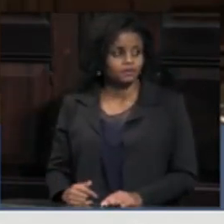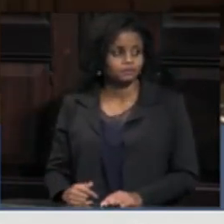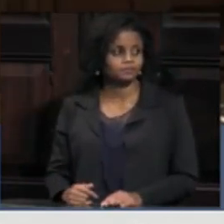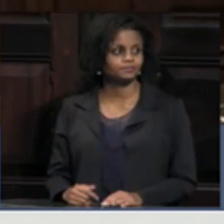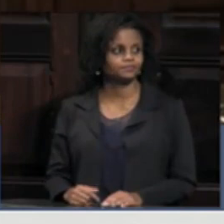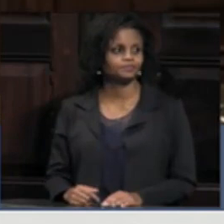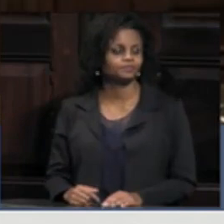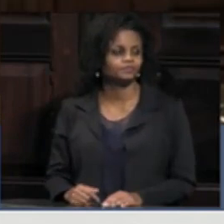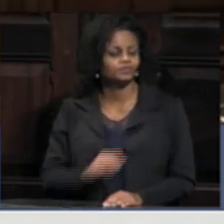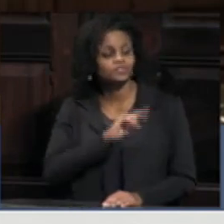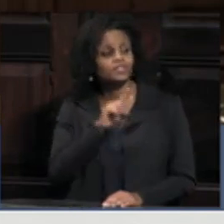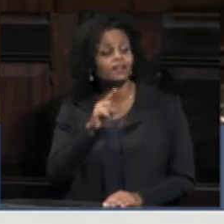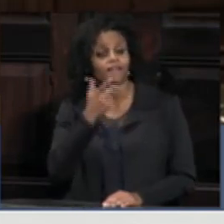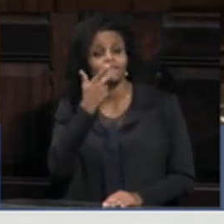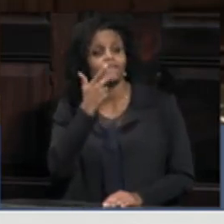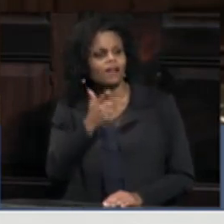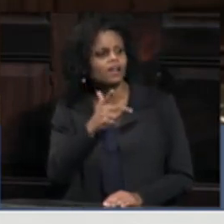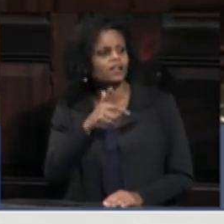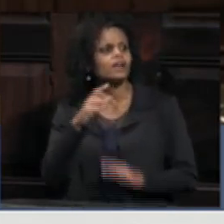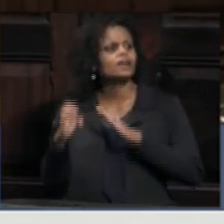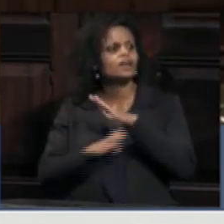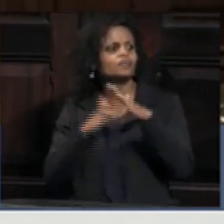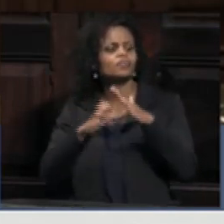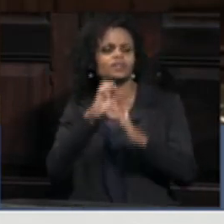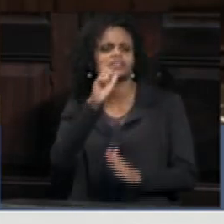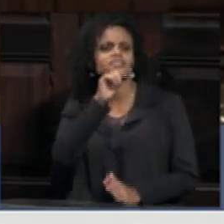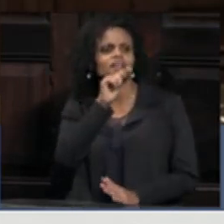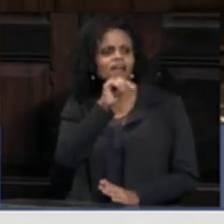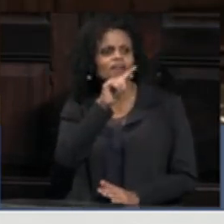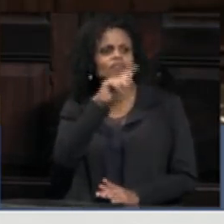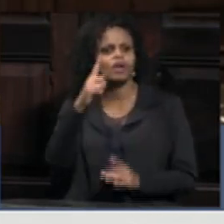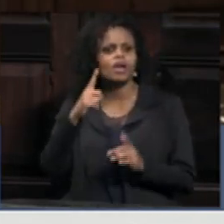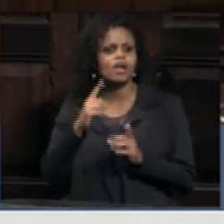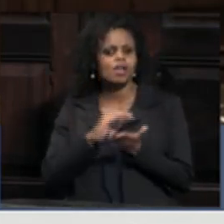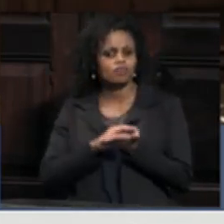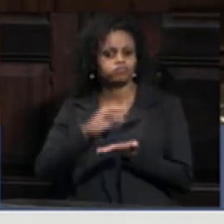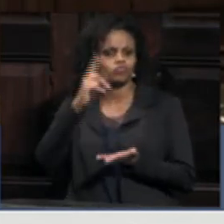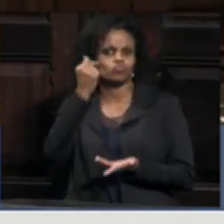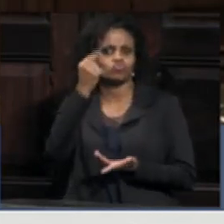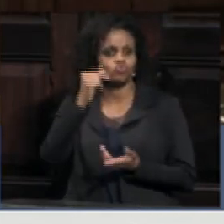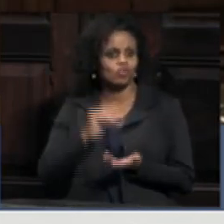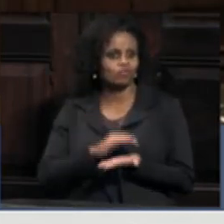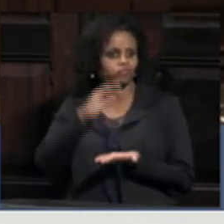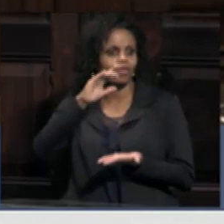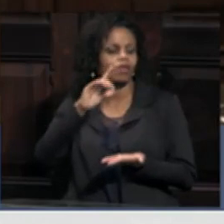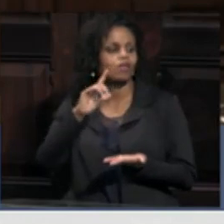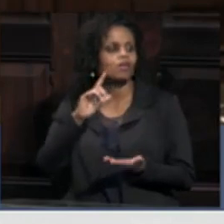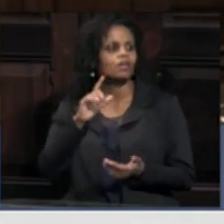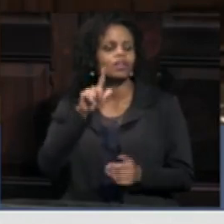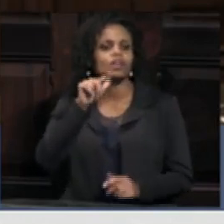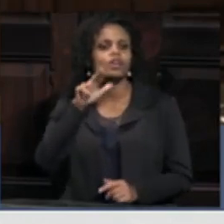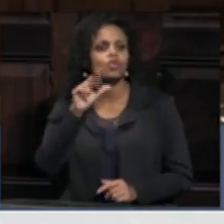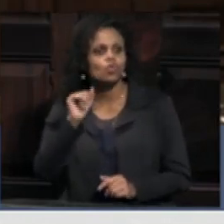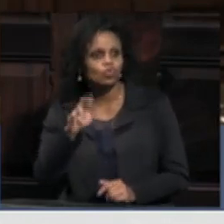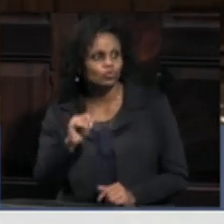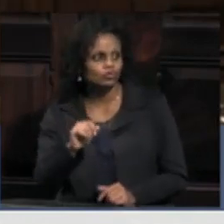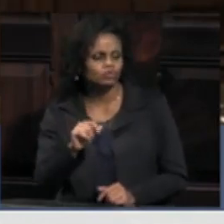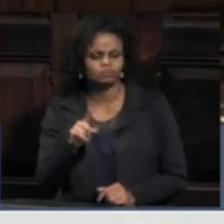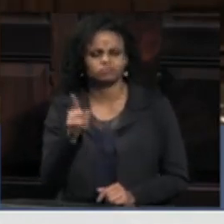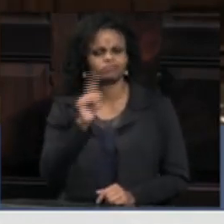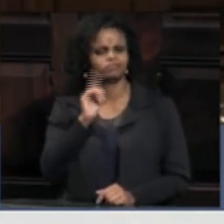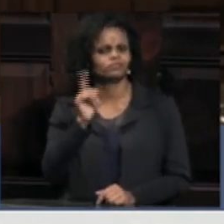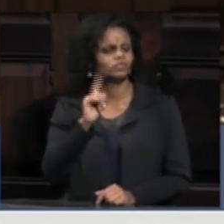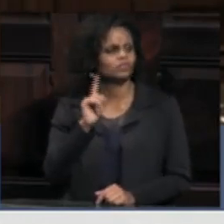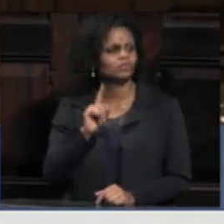que quando se fala que a SEDAI dá lucro, eu dizia que não deveria dar lucro. A